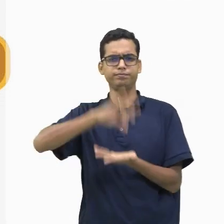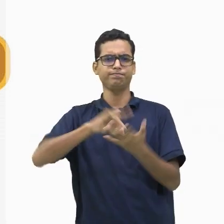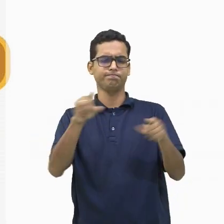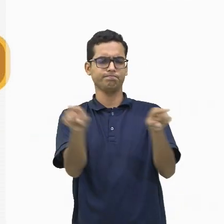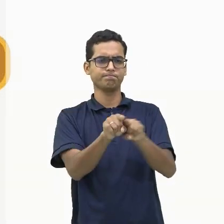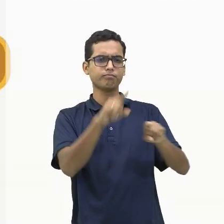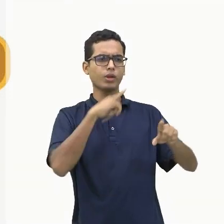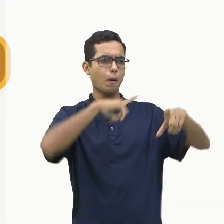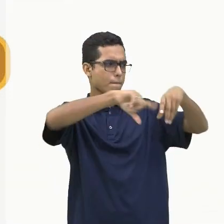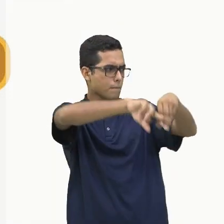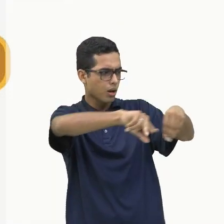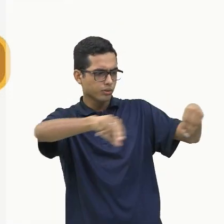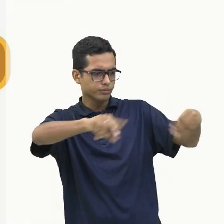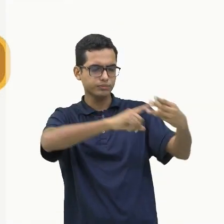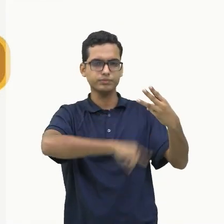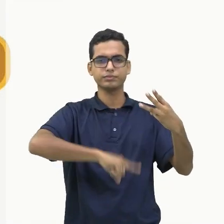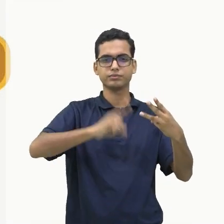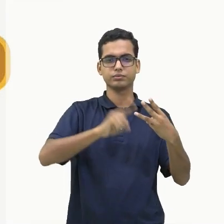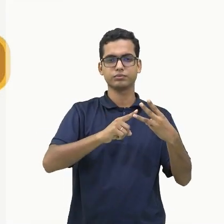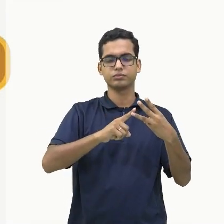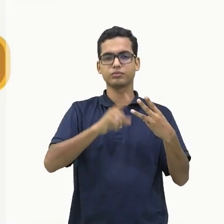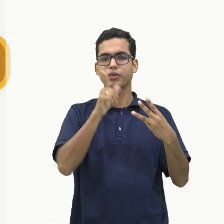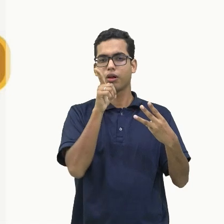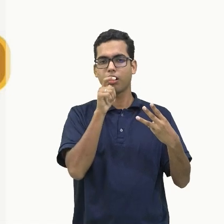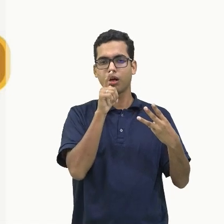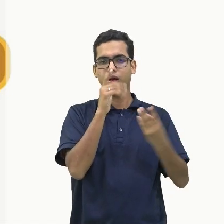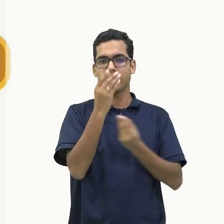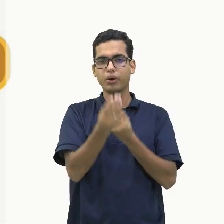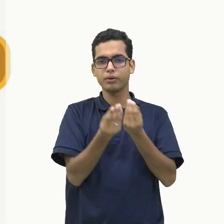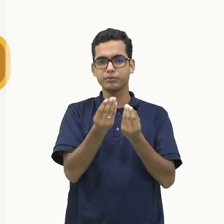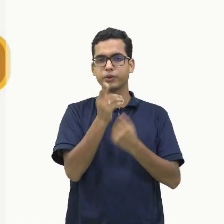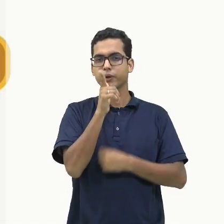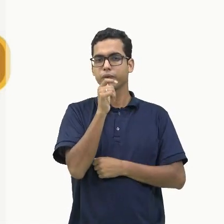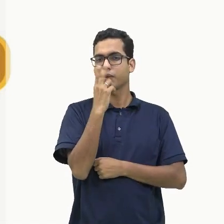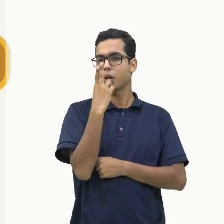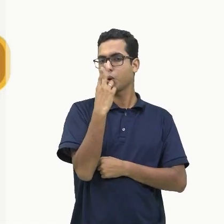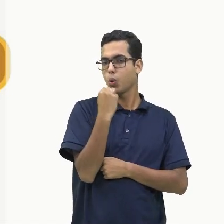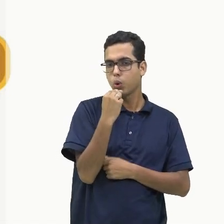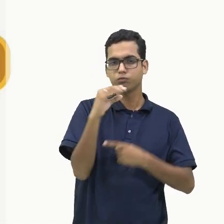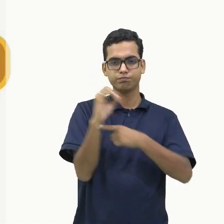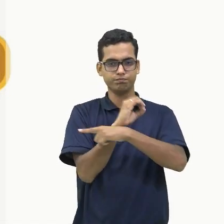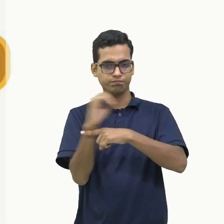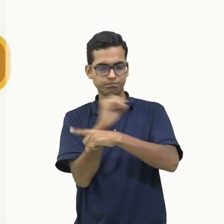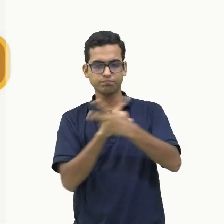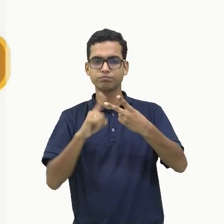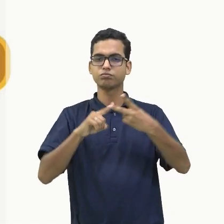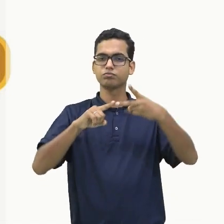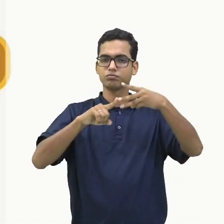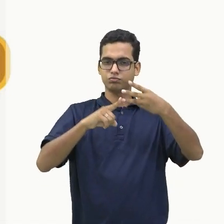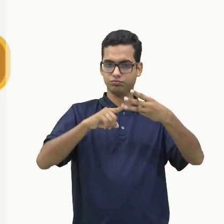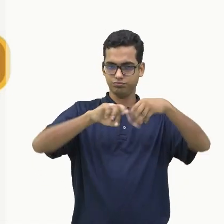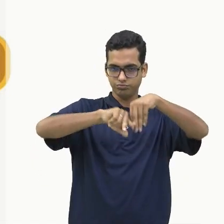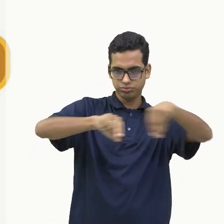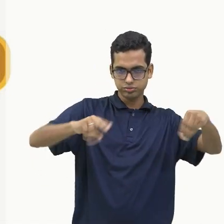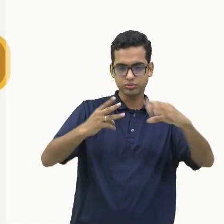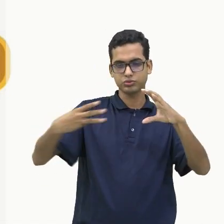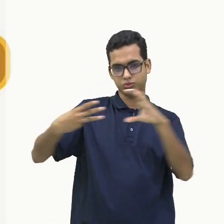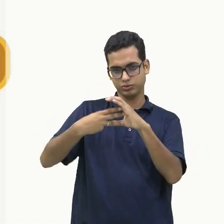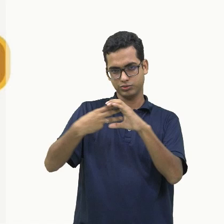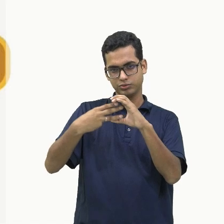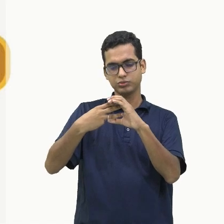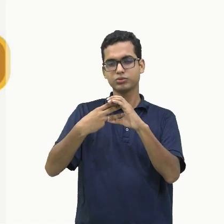a água ela serve como um transporte de nutrientes, oxigênio e sais minerais para as